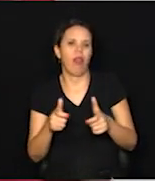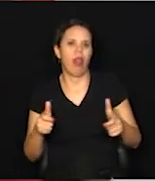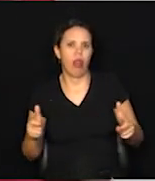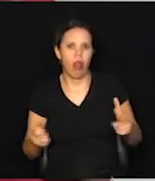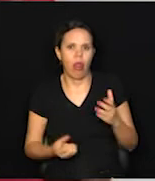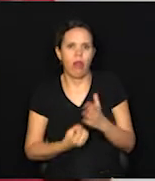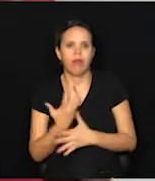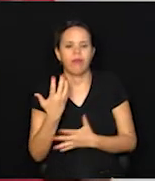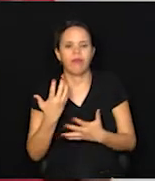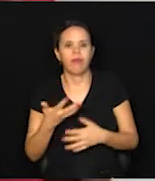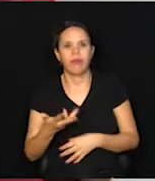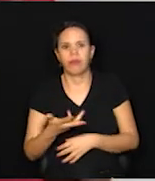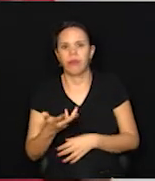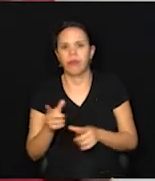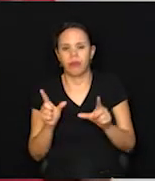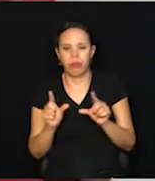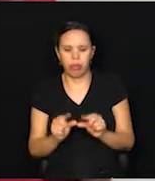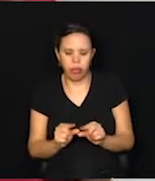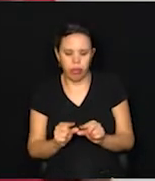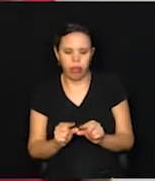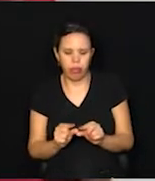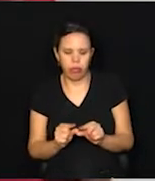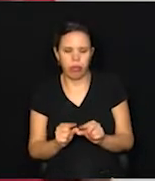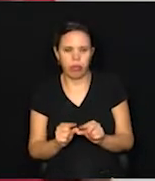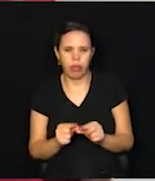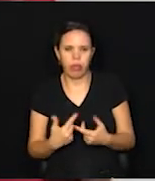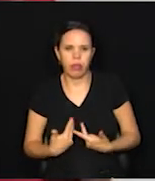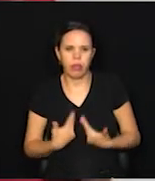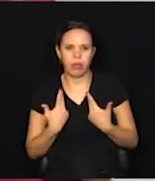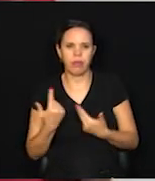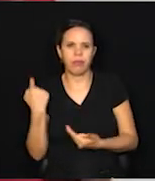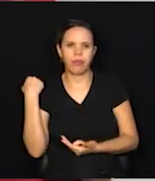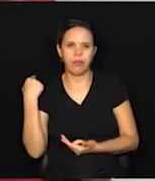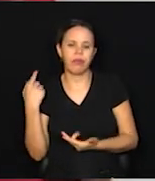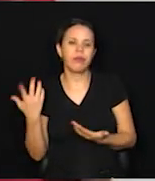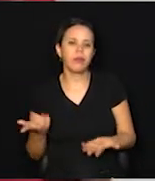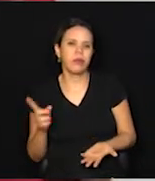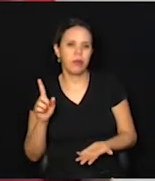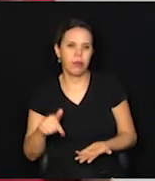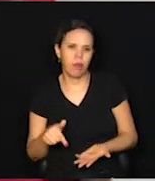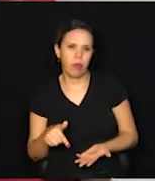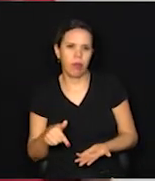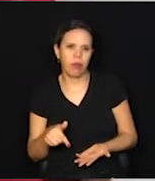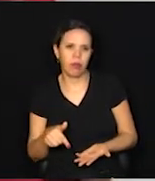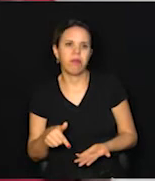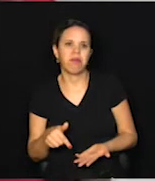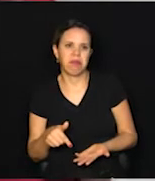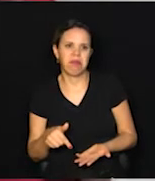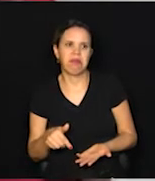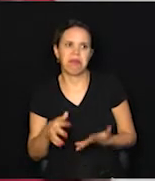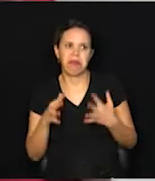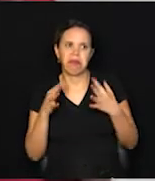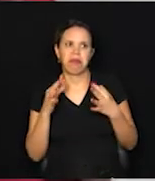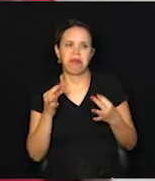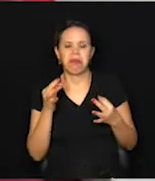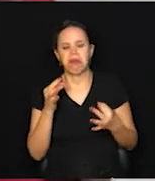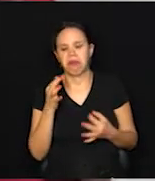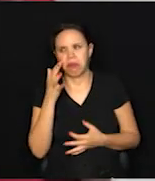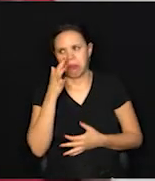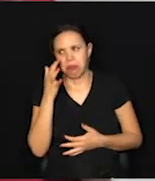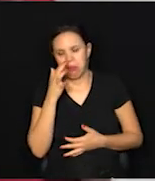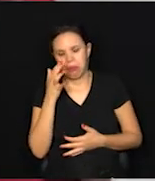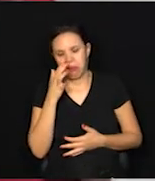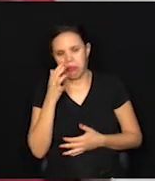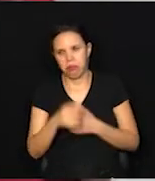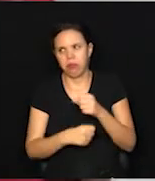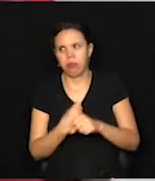ocorrendo, mas numa velocidade menor do que era a produção cirúrgica anterior. Então, isso foi bastante chamativo. Chamou atenção também, no